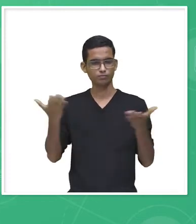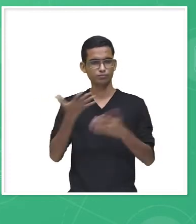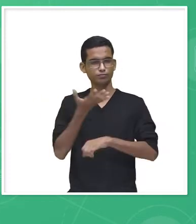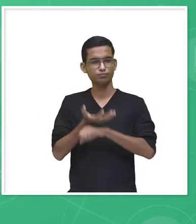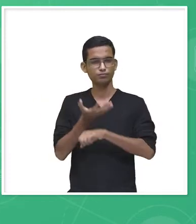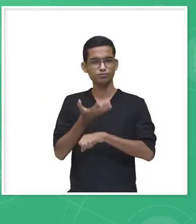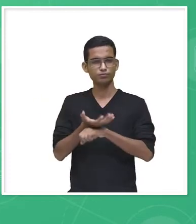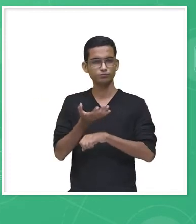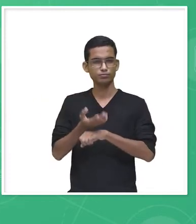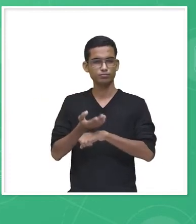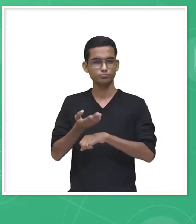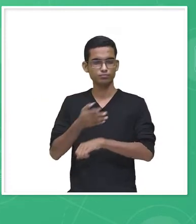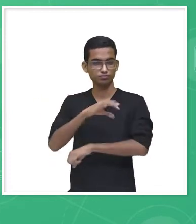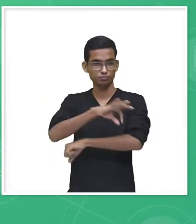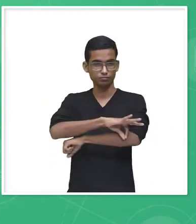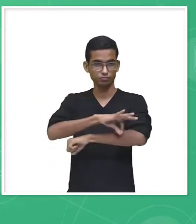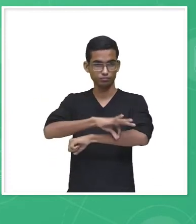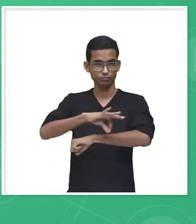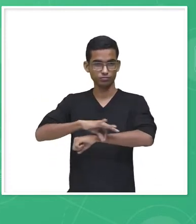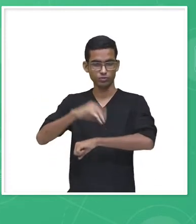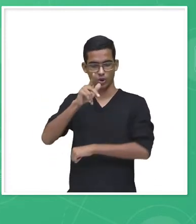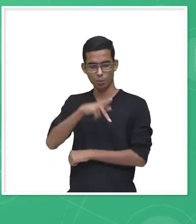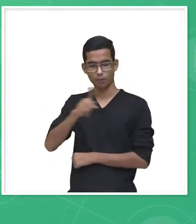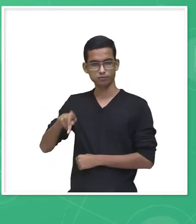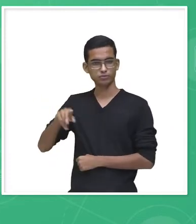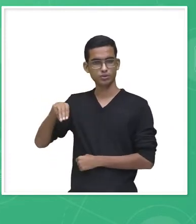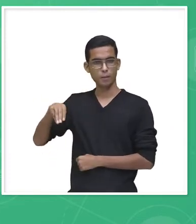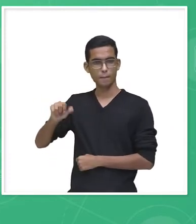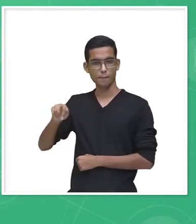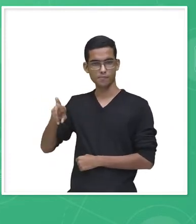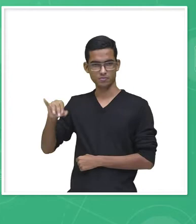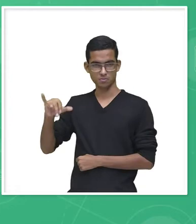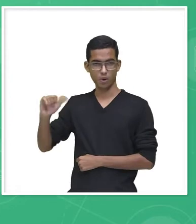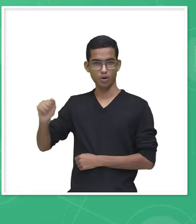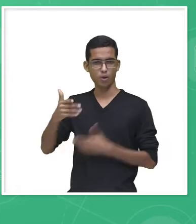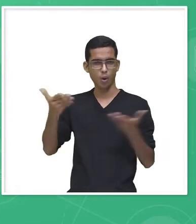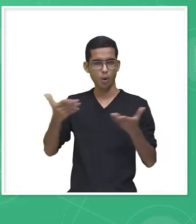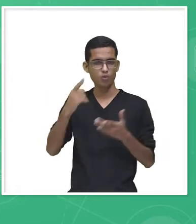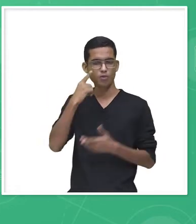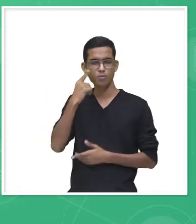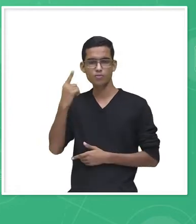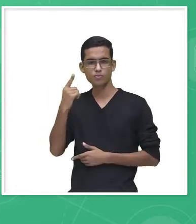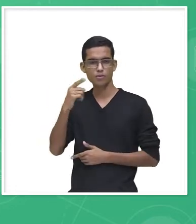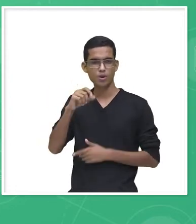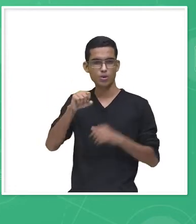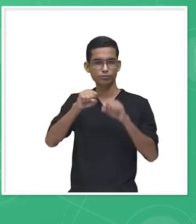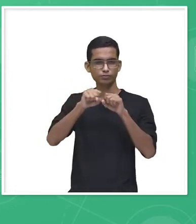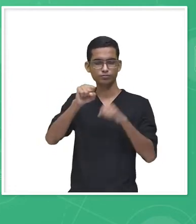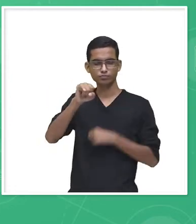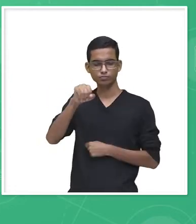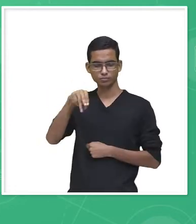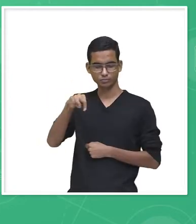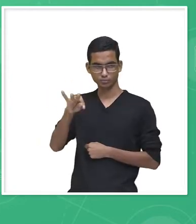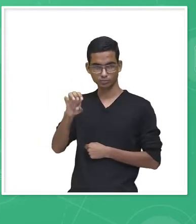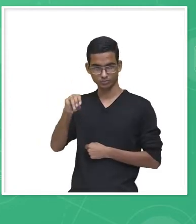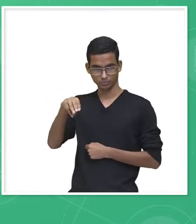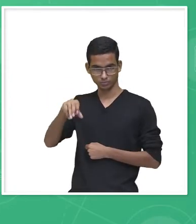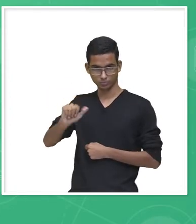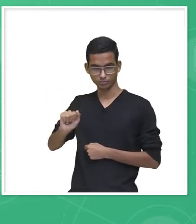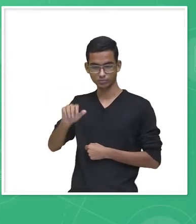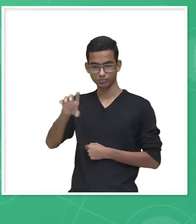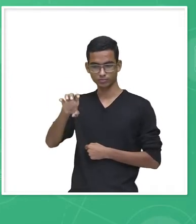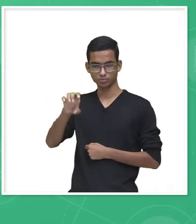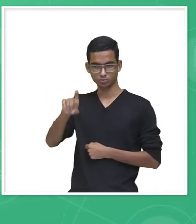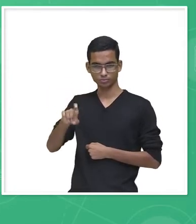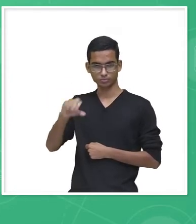Professora Márcia e Maciel E hoje nós vamos estar vendo o sistema excretor aprender um pouquinho mais sobre